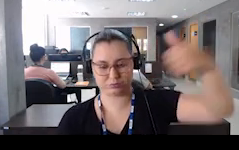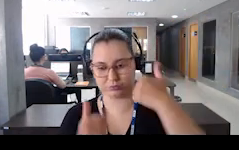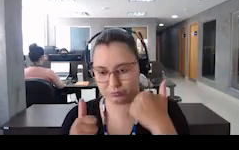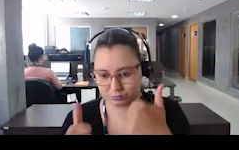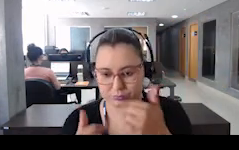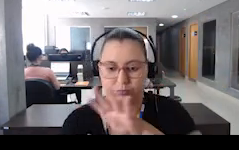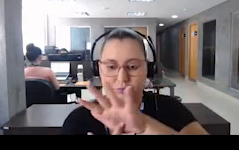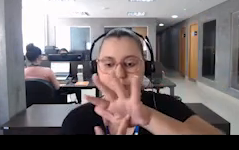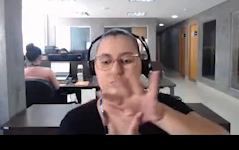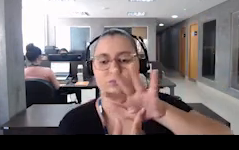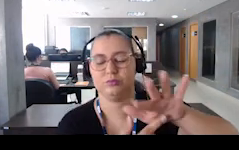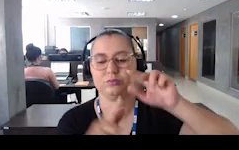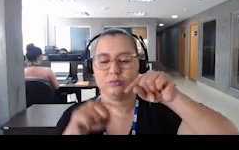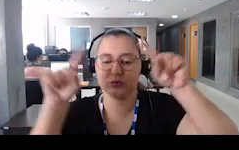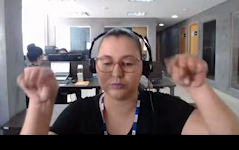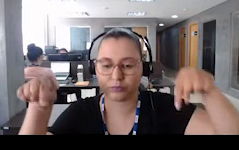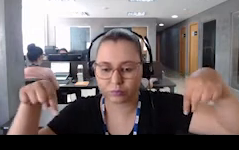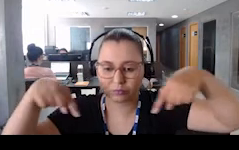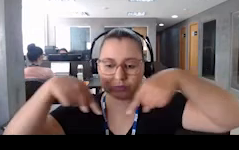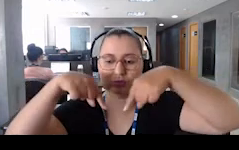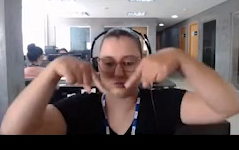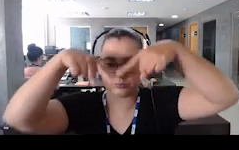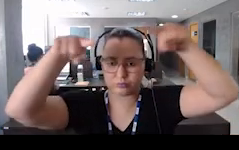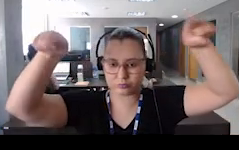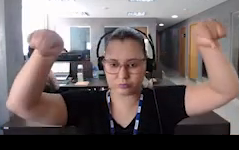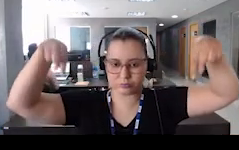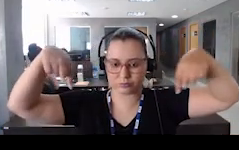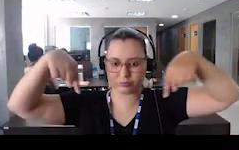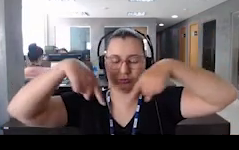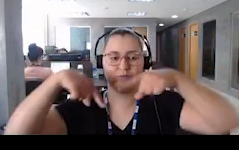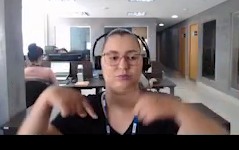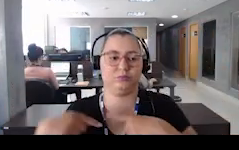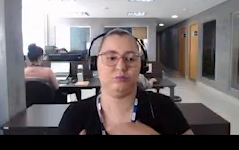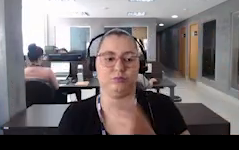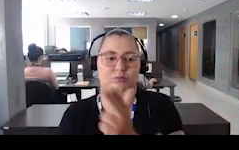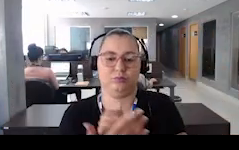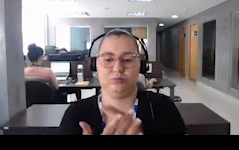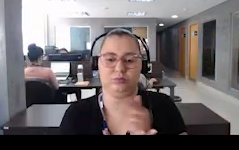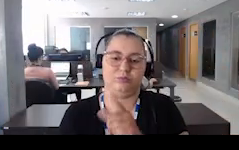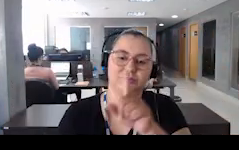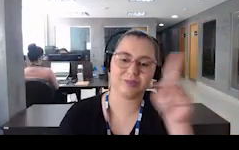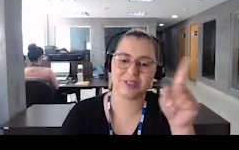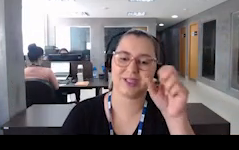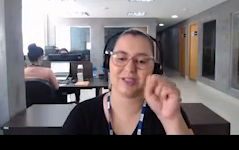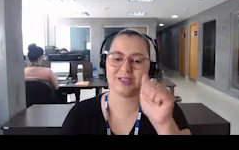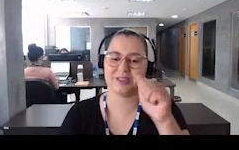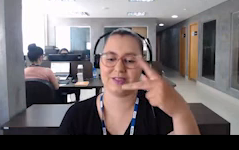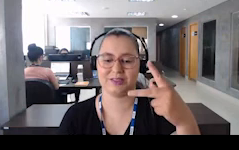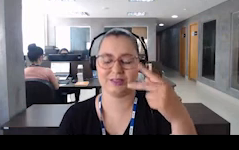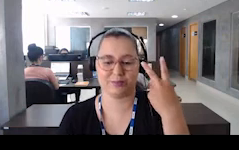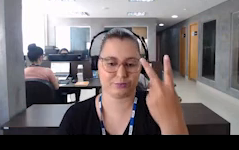bem? Então aqui está mostrando o circuito, né? Então basicamente o desenho que vocês vão precisar fazer é esse aqui, lá na SAP